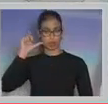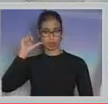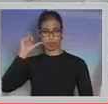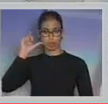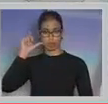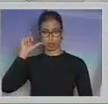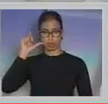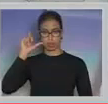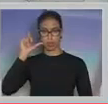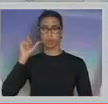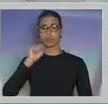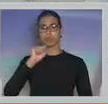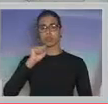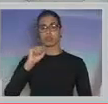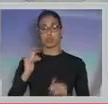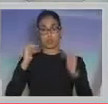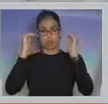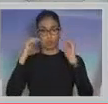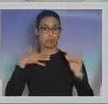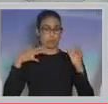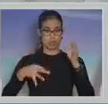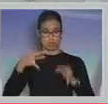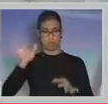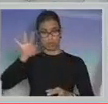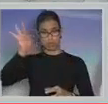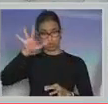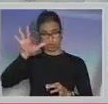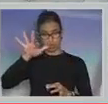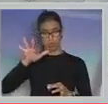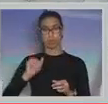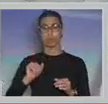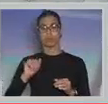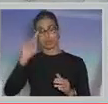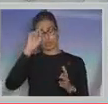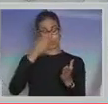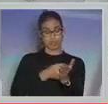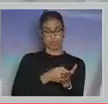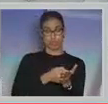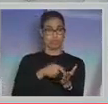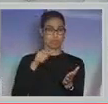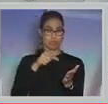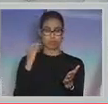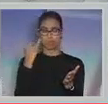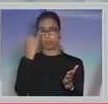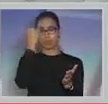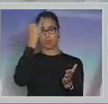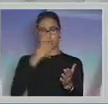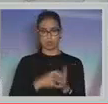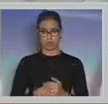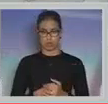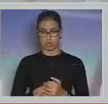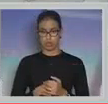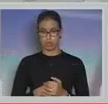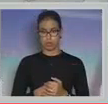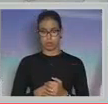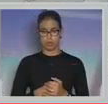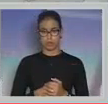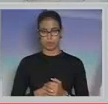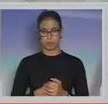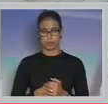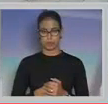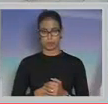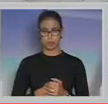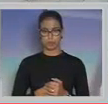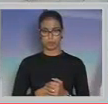o Supremo Tribunal Federal tomou a decisão importante muito importante que foi o reconhecimento